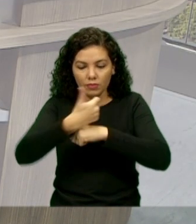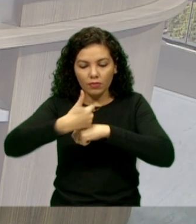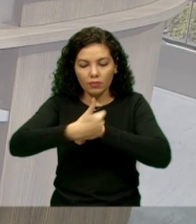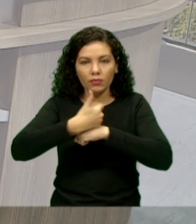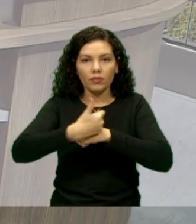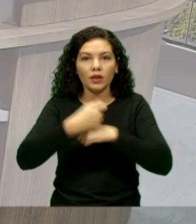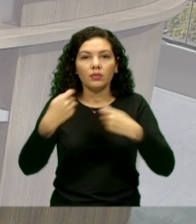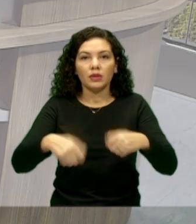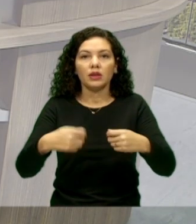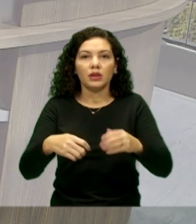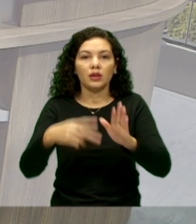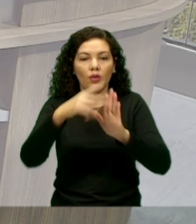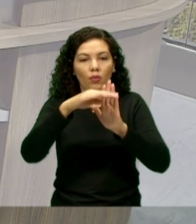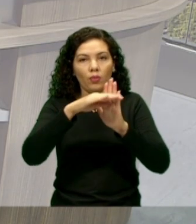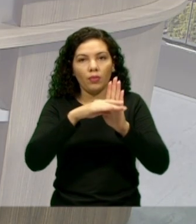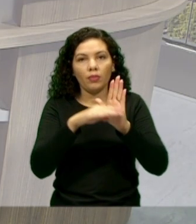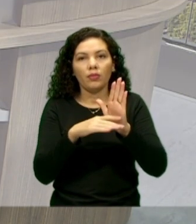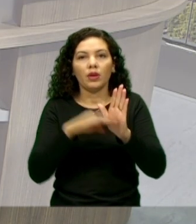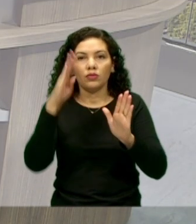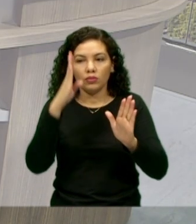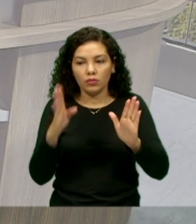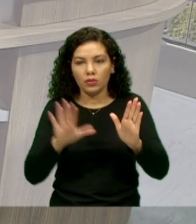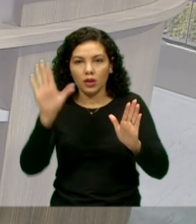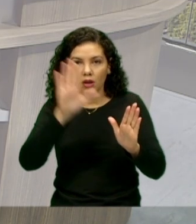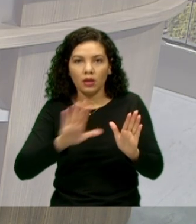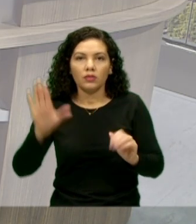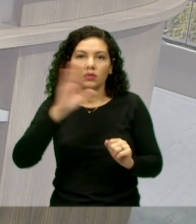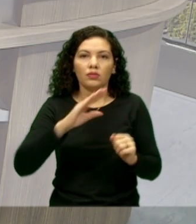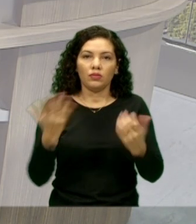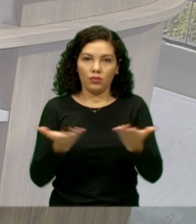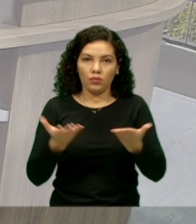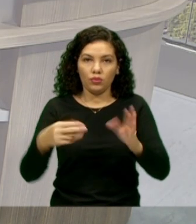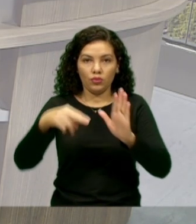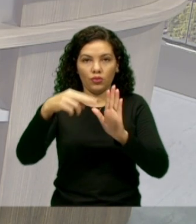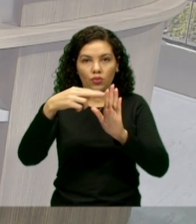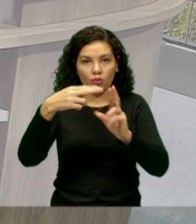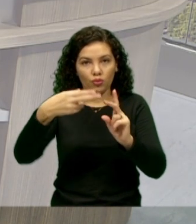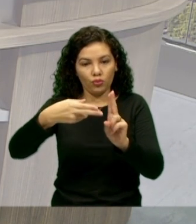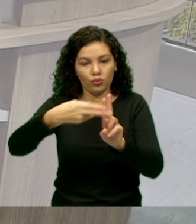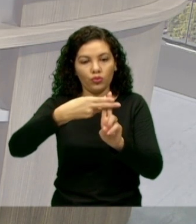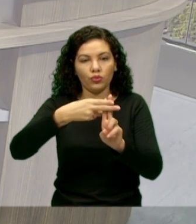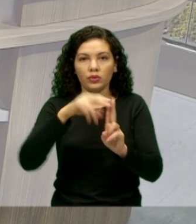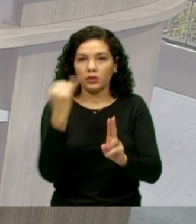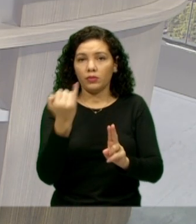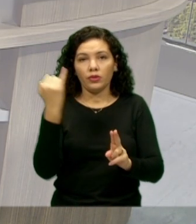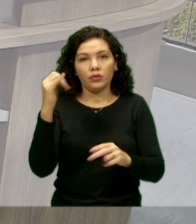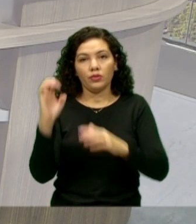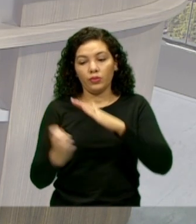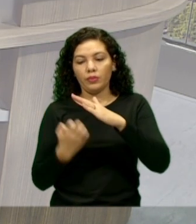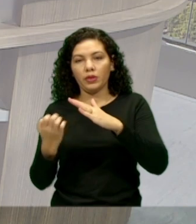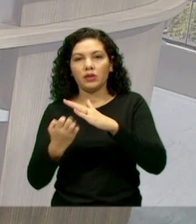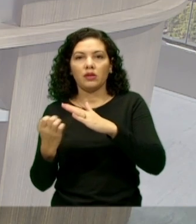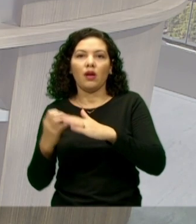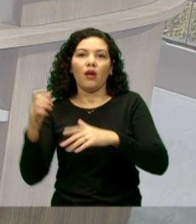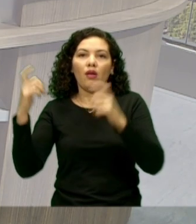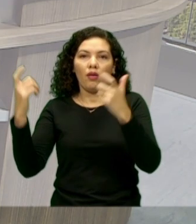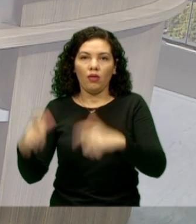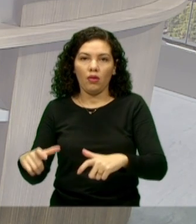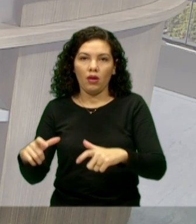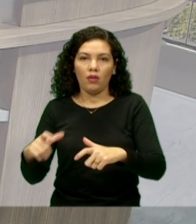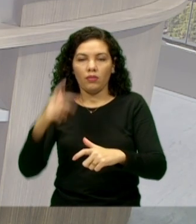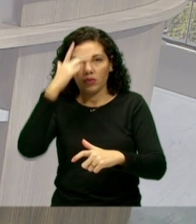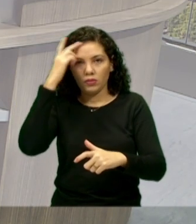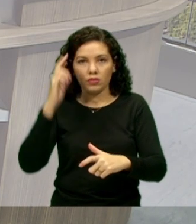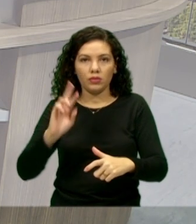plano nacional. Porque hoje o SUS é muito importante para os empresários locais, porque